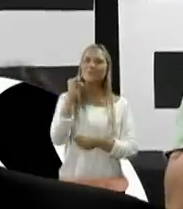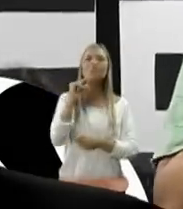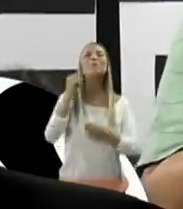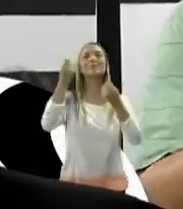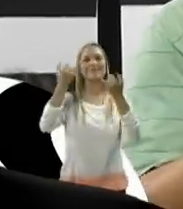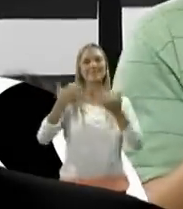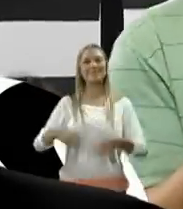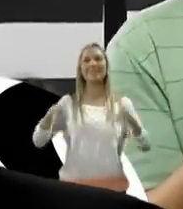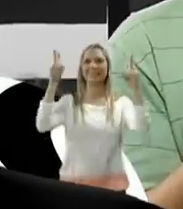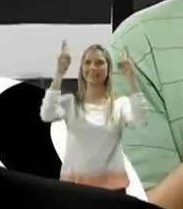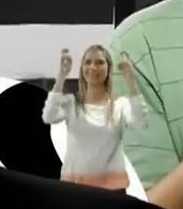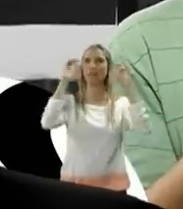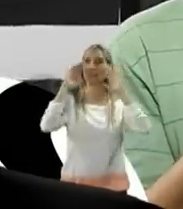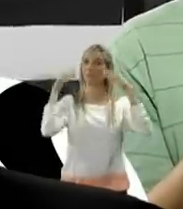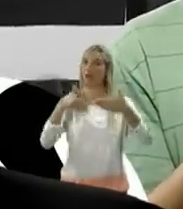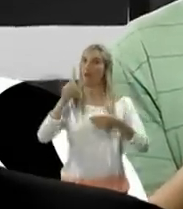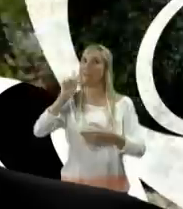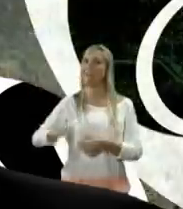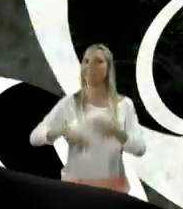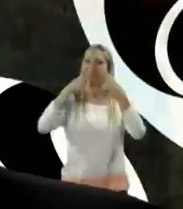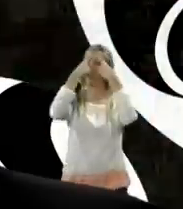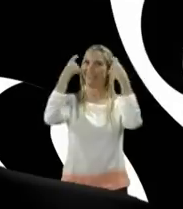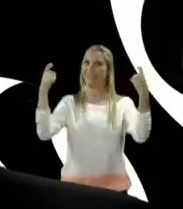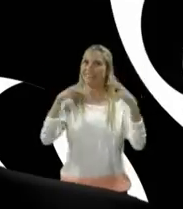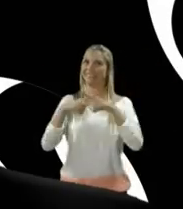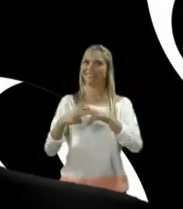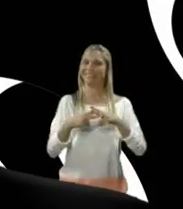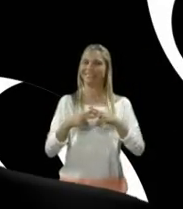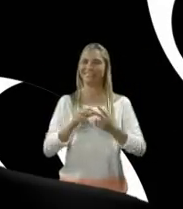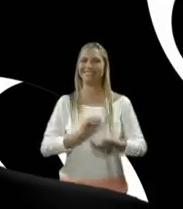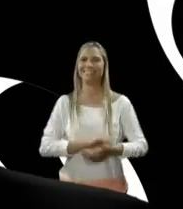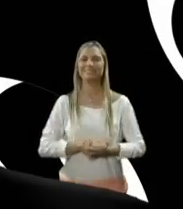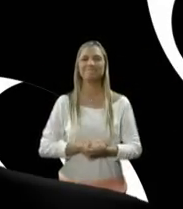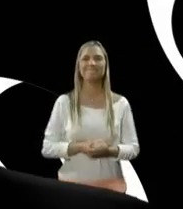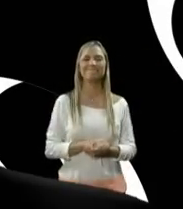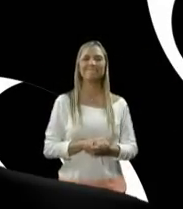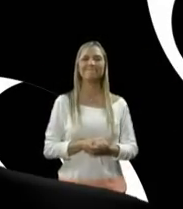sobre atenção à violência.